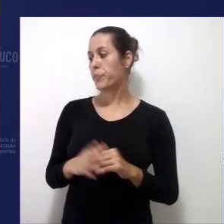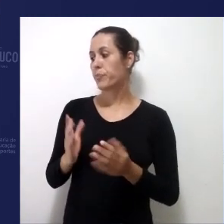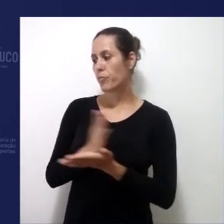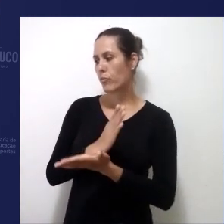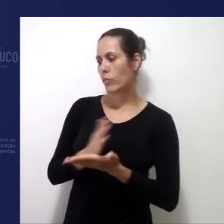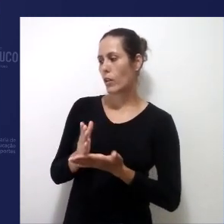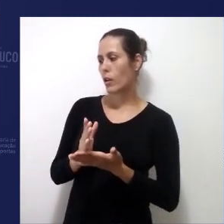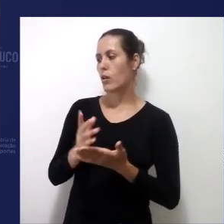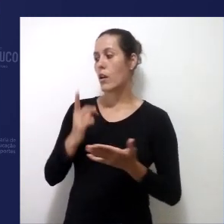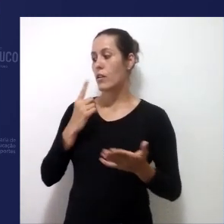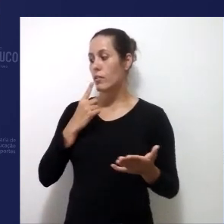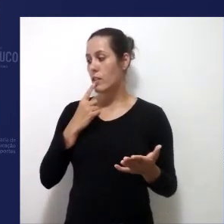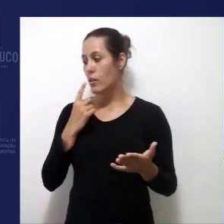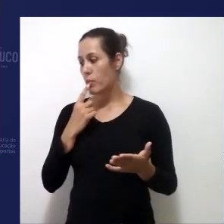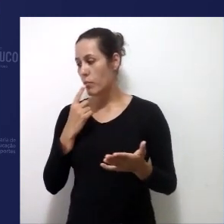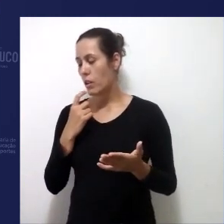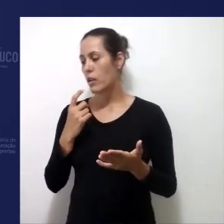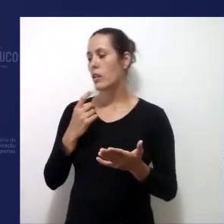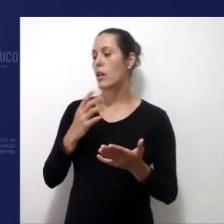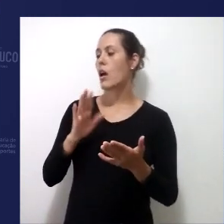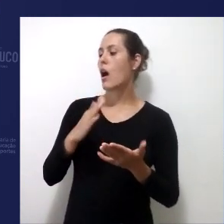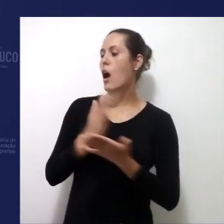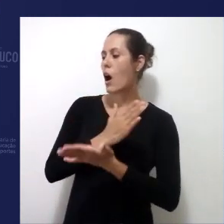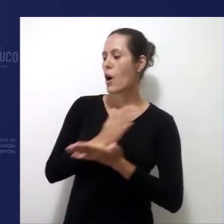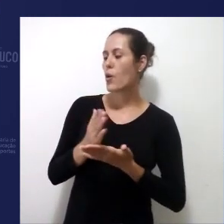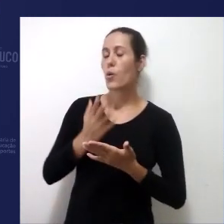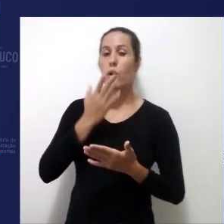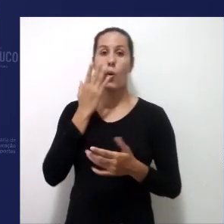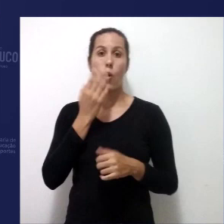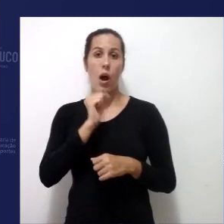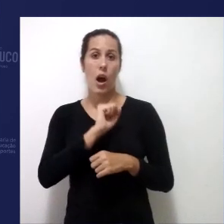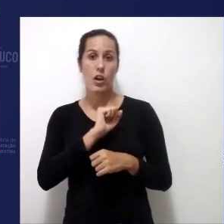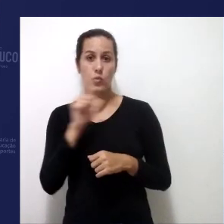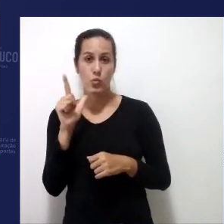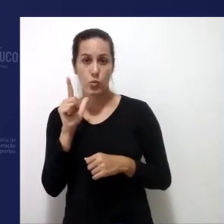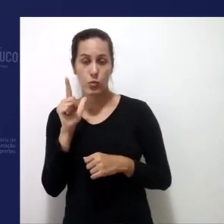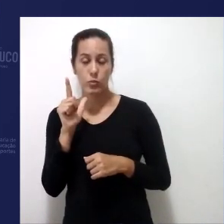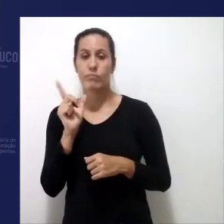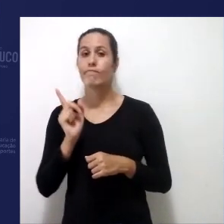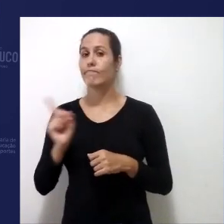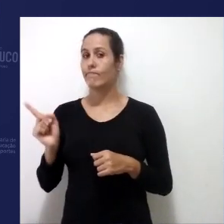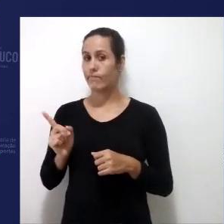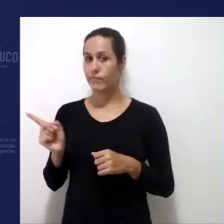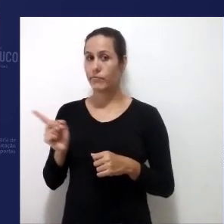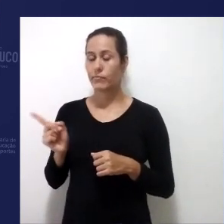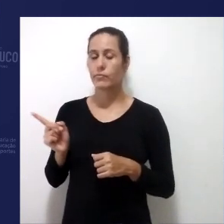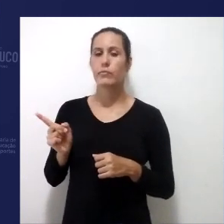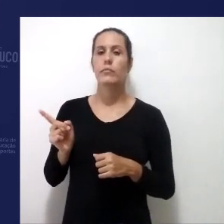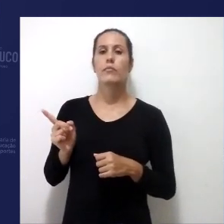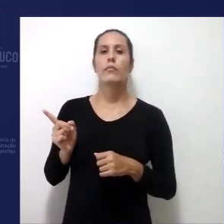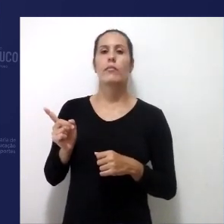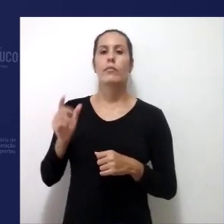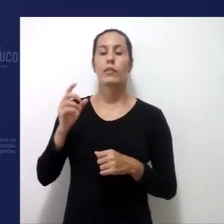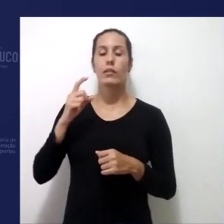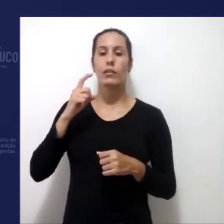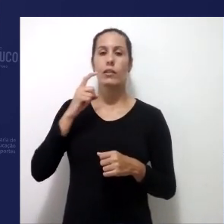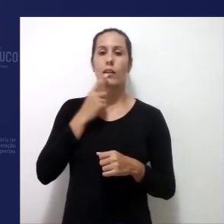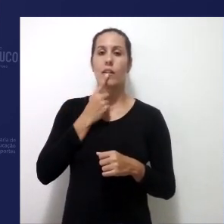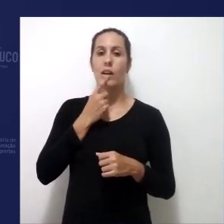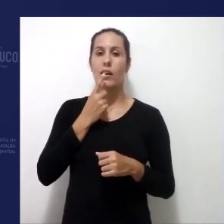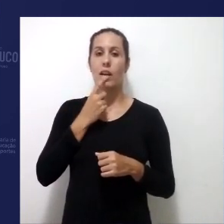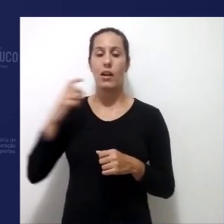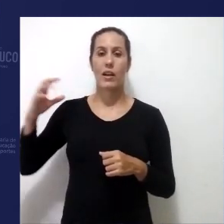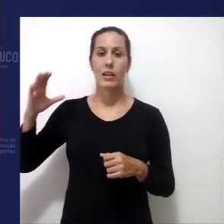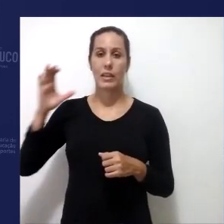existem setas que são vermelhas, existem setas que são azuis. Na realidade, são as frentes de ar quente e